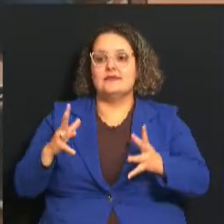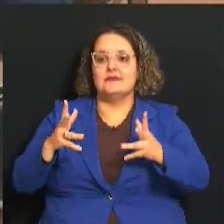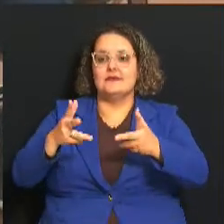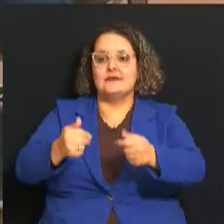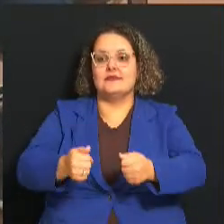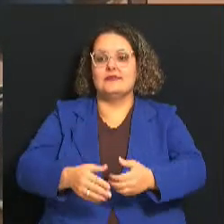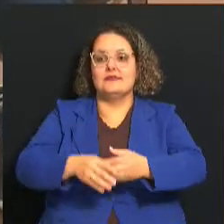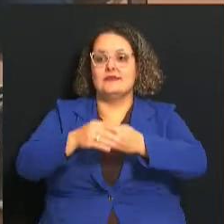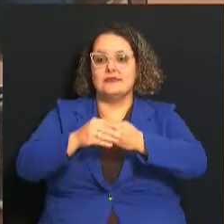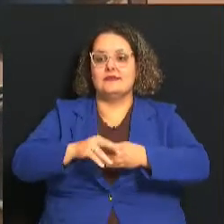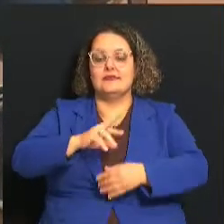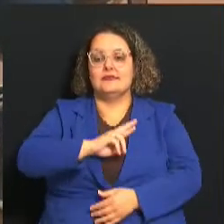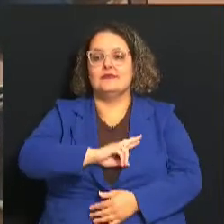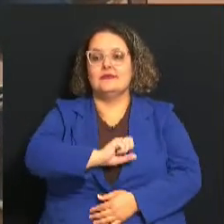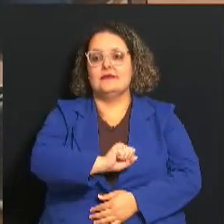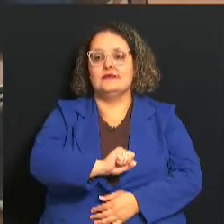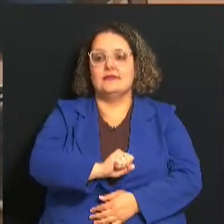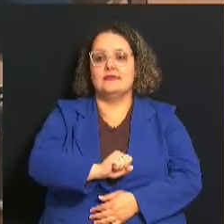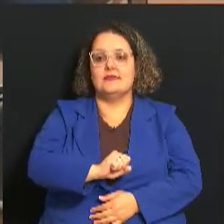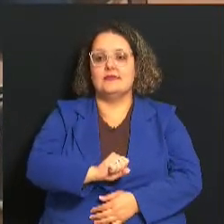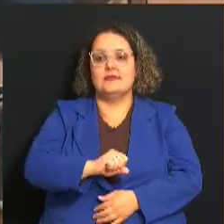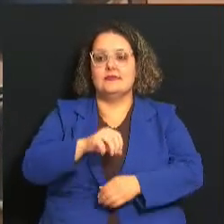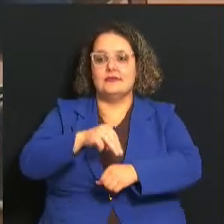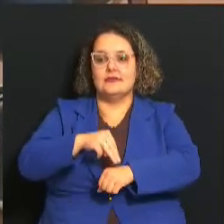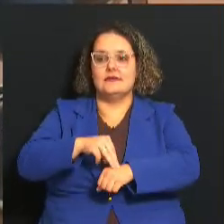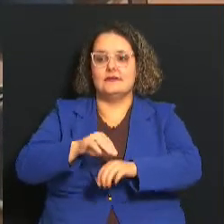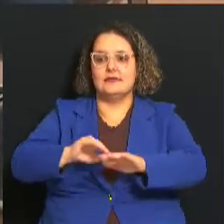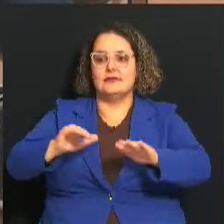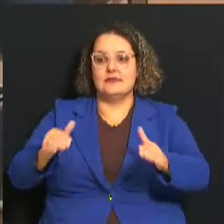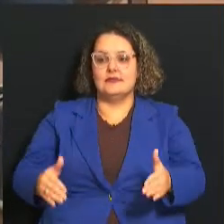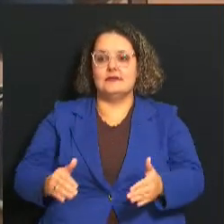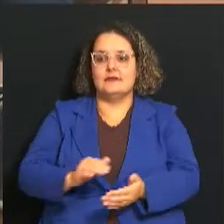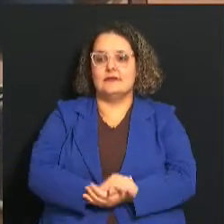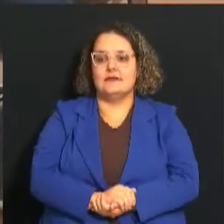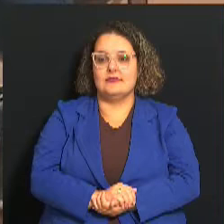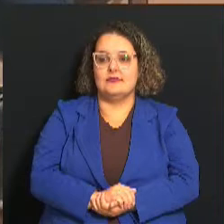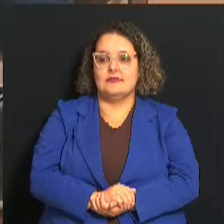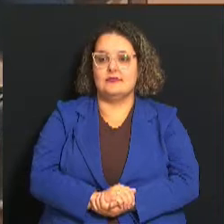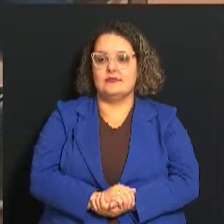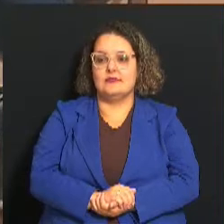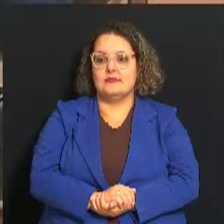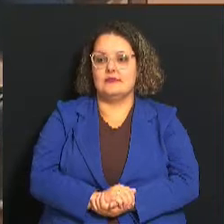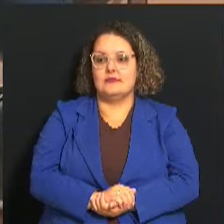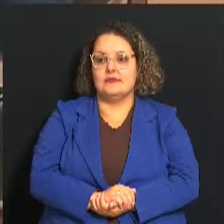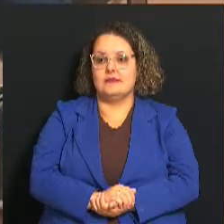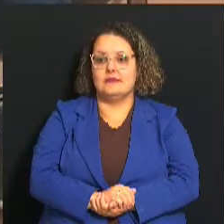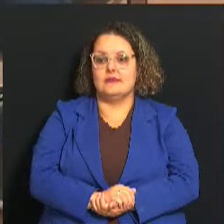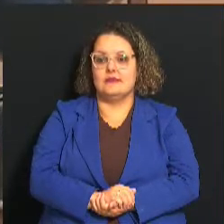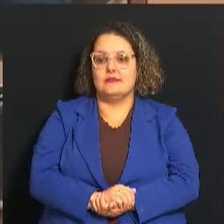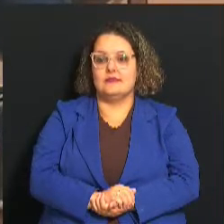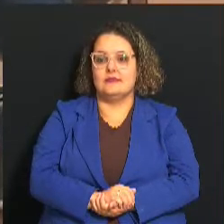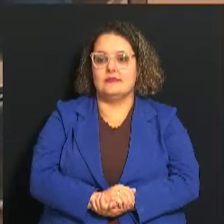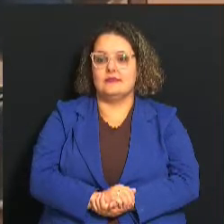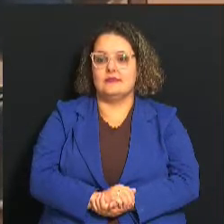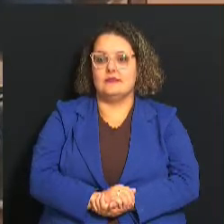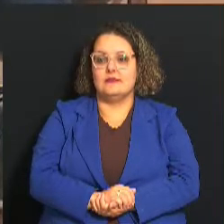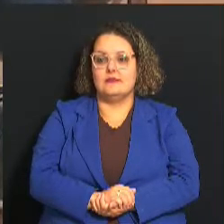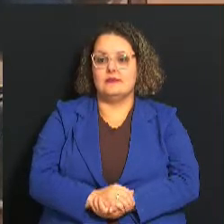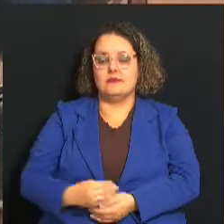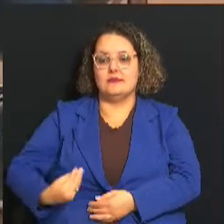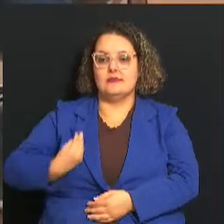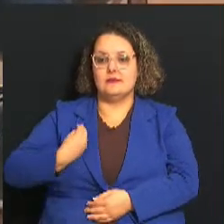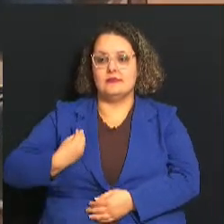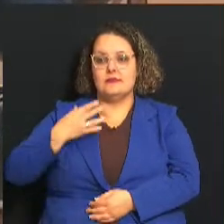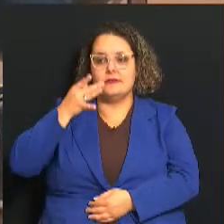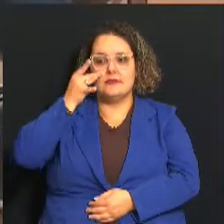vereador Rossini, em seu nome os demais integrantes da mesa aqui, os vereadores, vereadora. Cumprimento também o público aqui presente, em nome